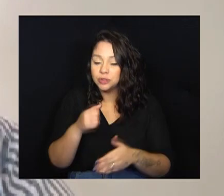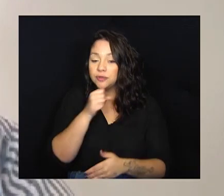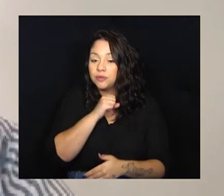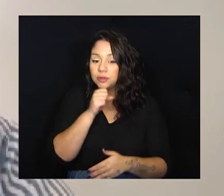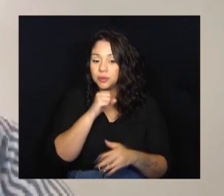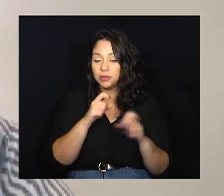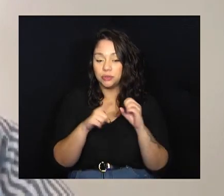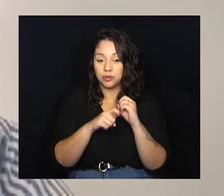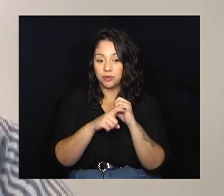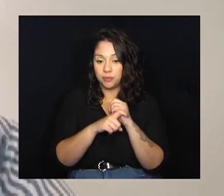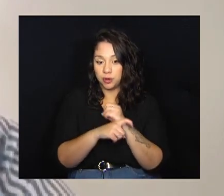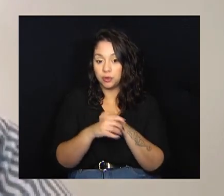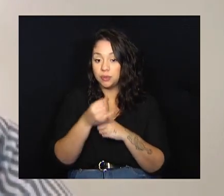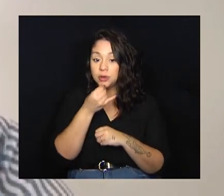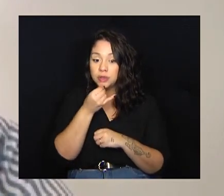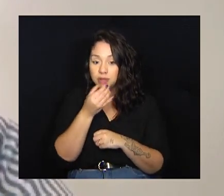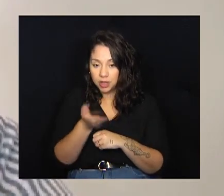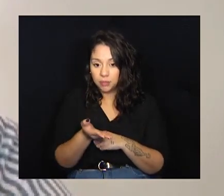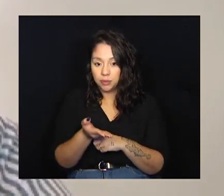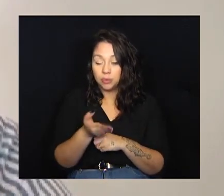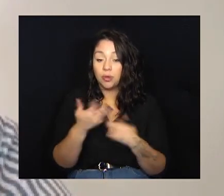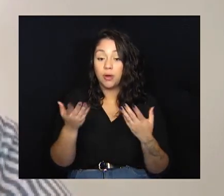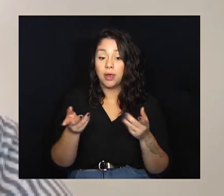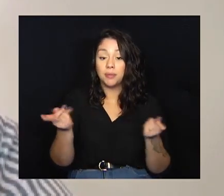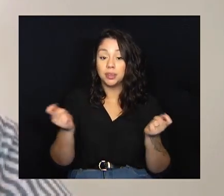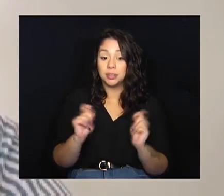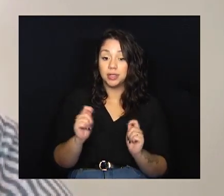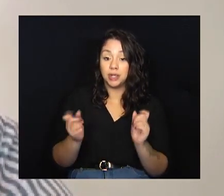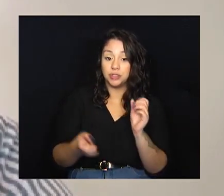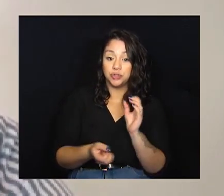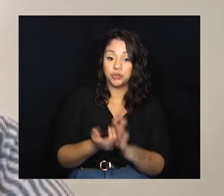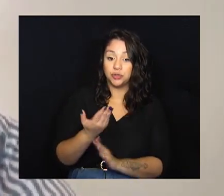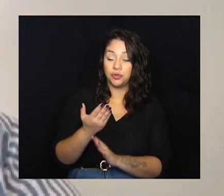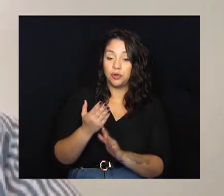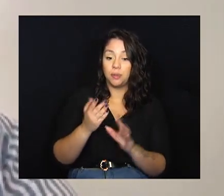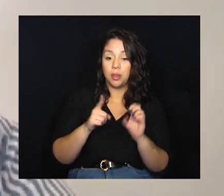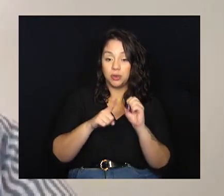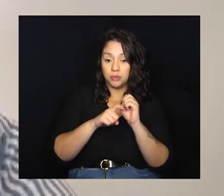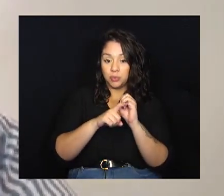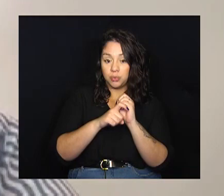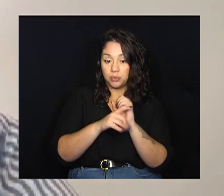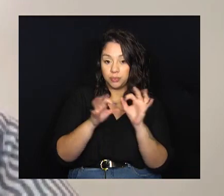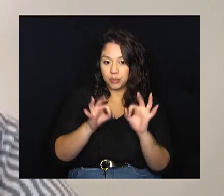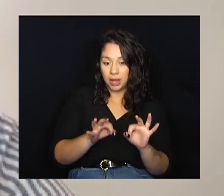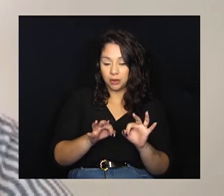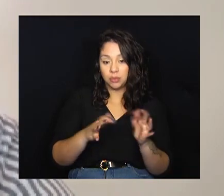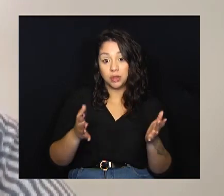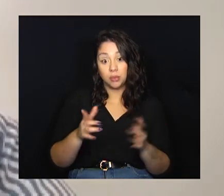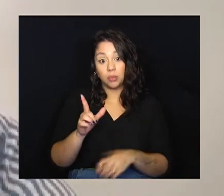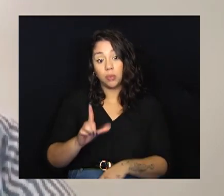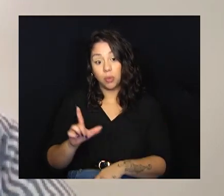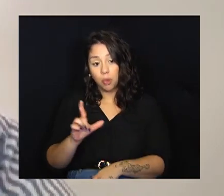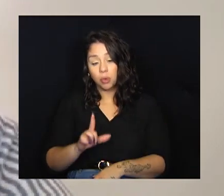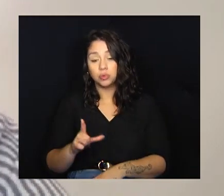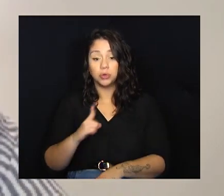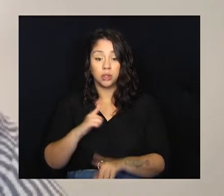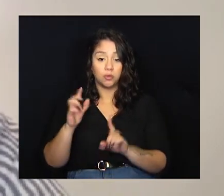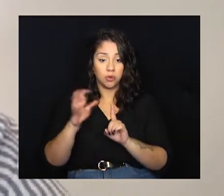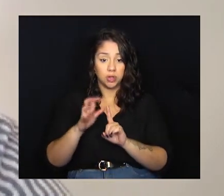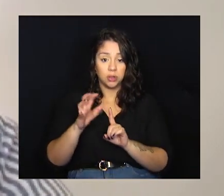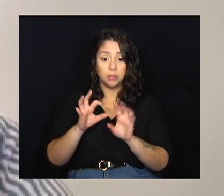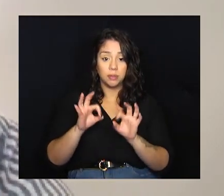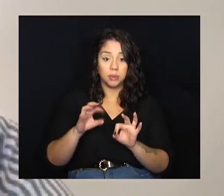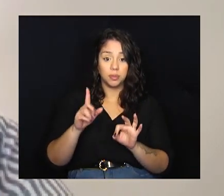espermatozoides por exemplo da capacidade do indivíduo de forma mais espermatozoides adequadas entendeu então lógico isso interfere de uma forma